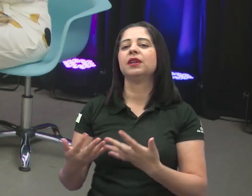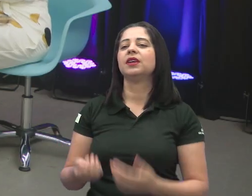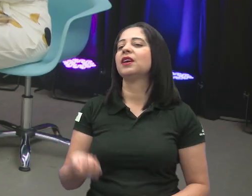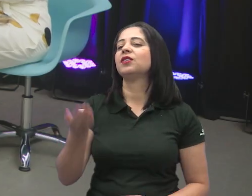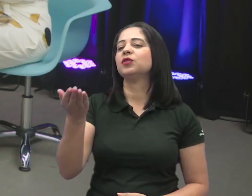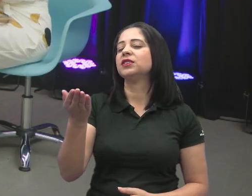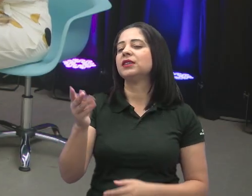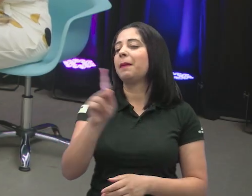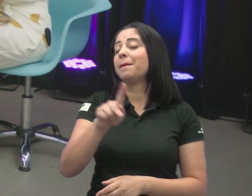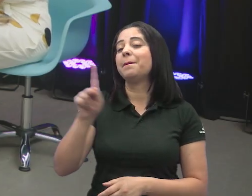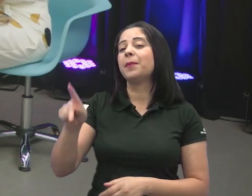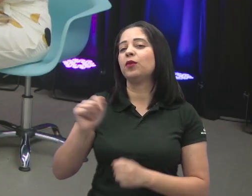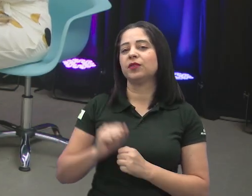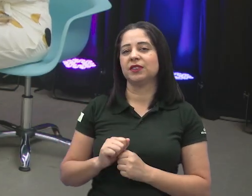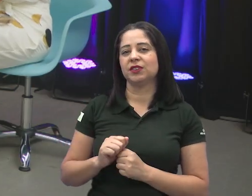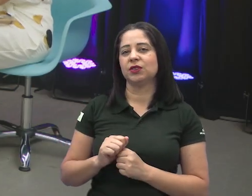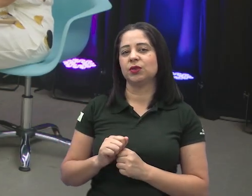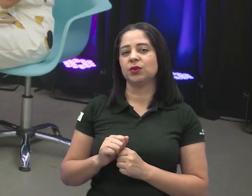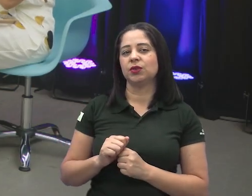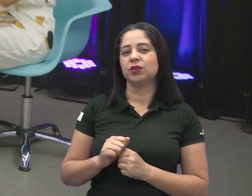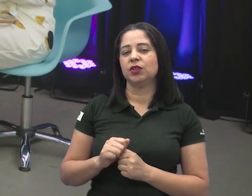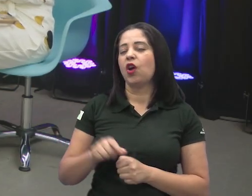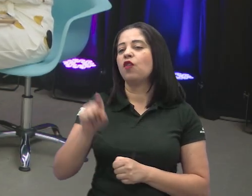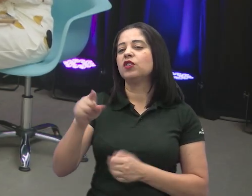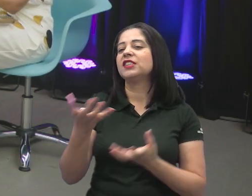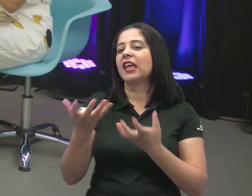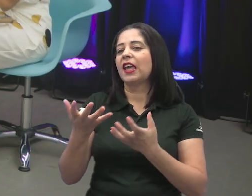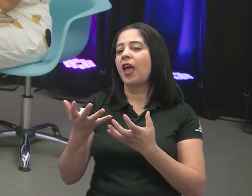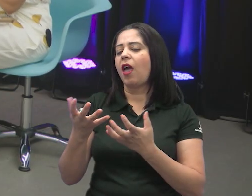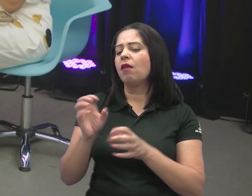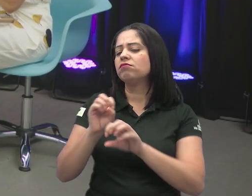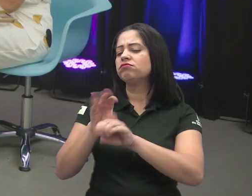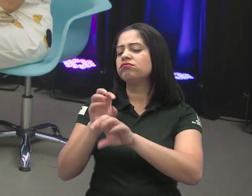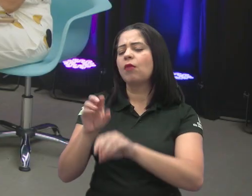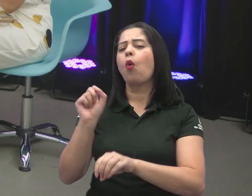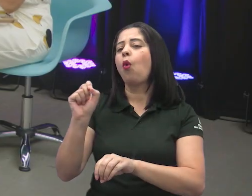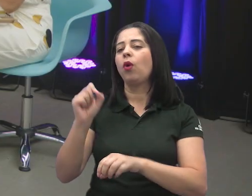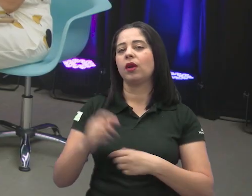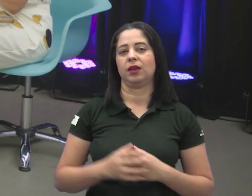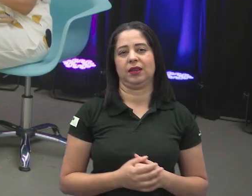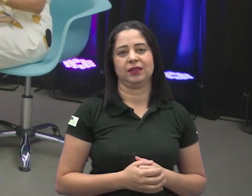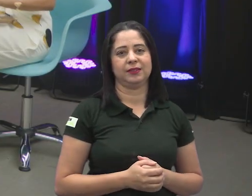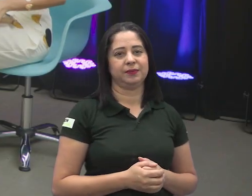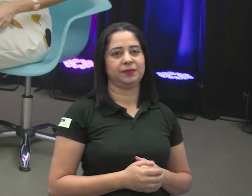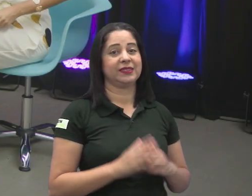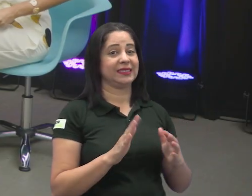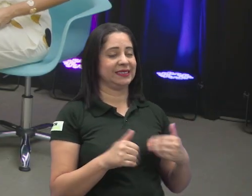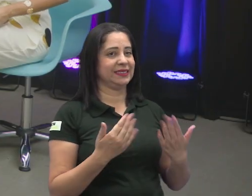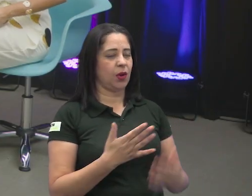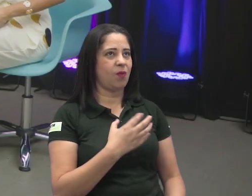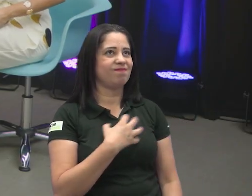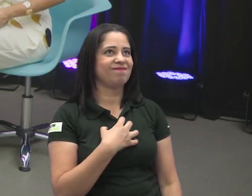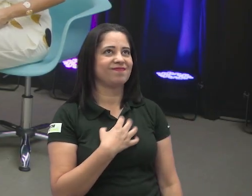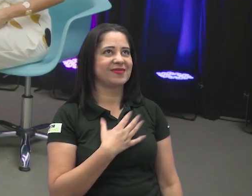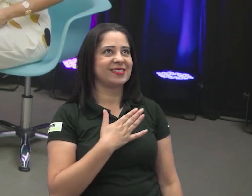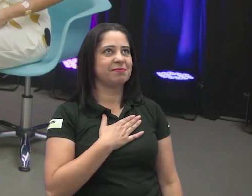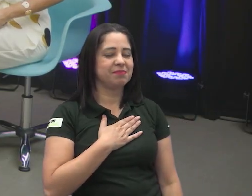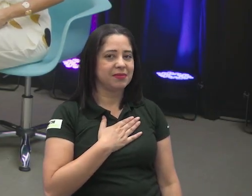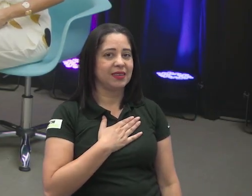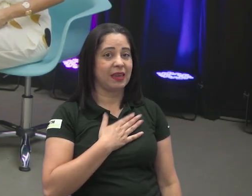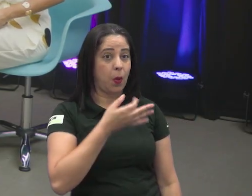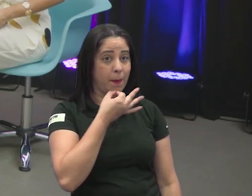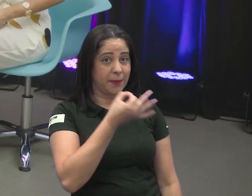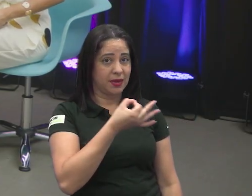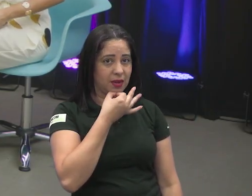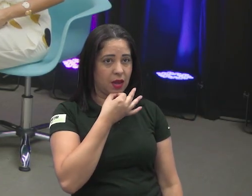como arte educadora, o que você espera transmitir para os seus alunos? Para mim, eu acho que